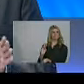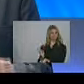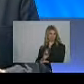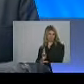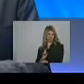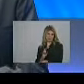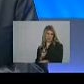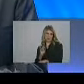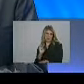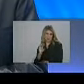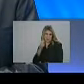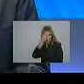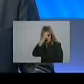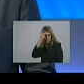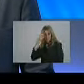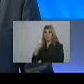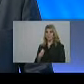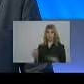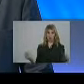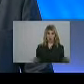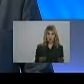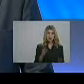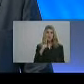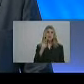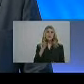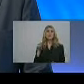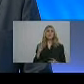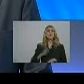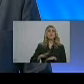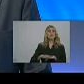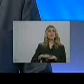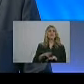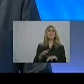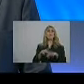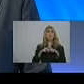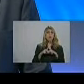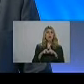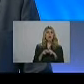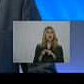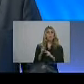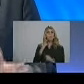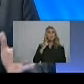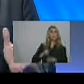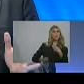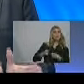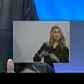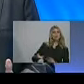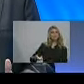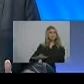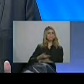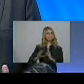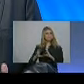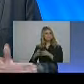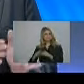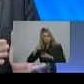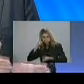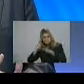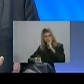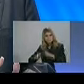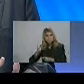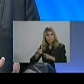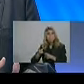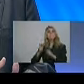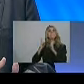que hoje nós vivemos no Rio de Janeiro, foi feito por mero cálculo político. Num determinado momento, a